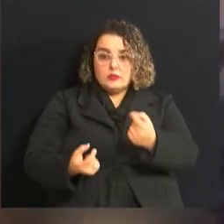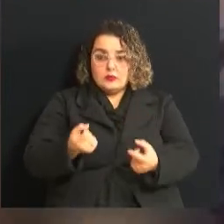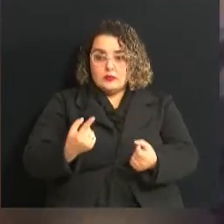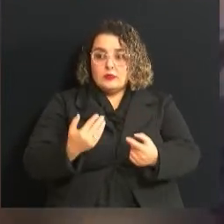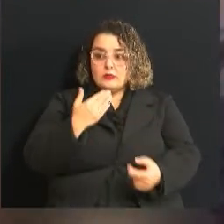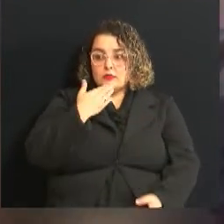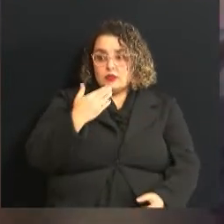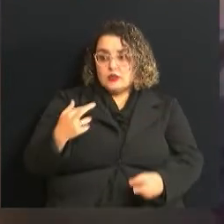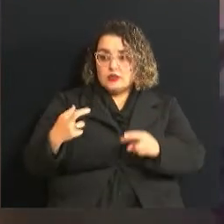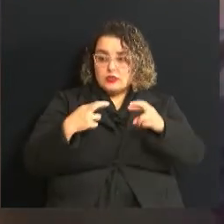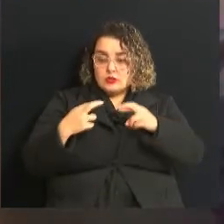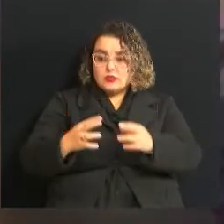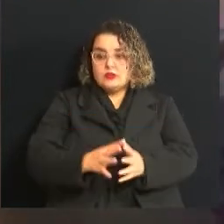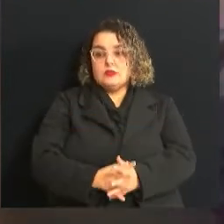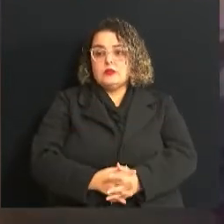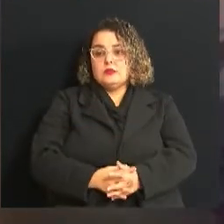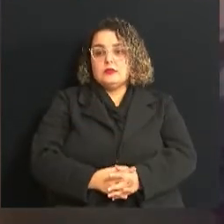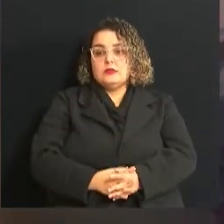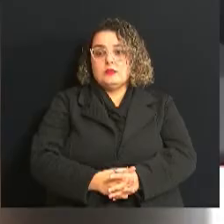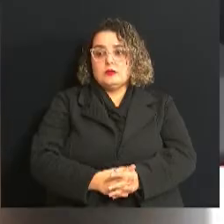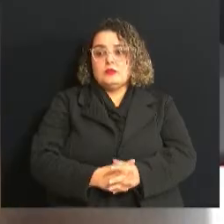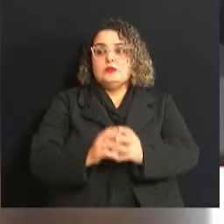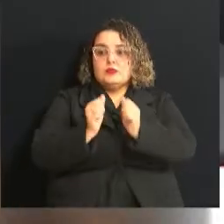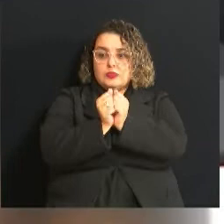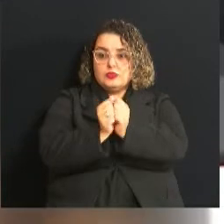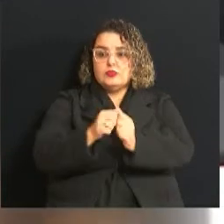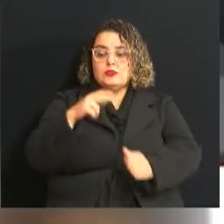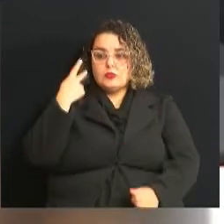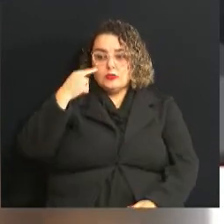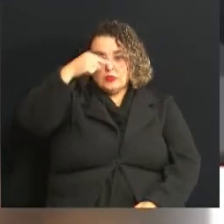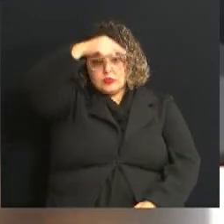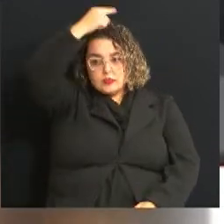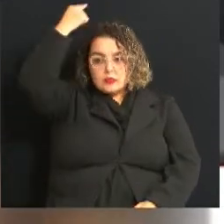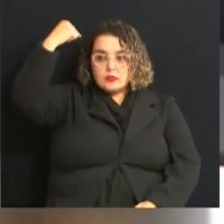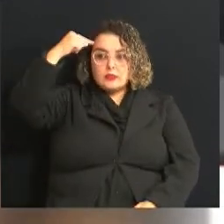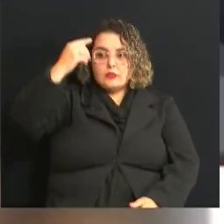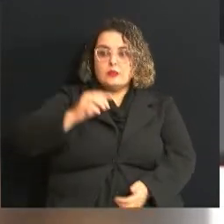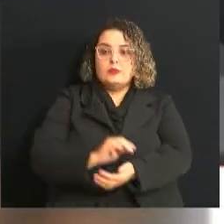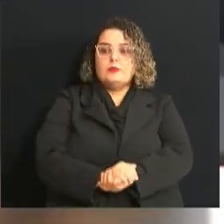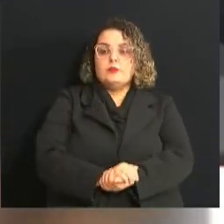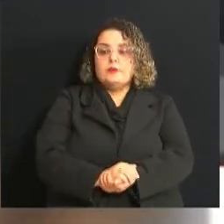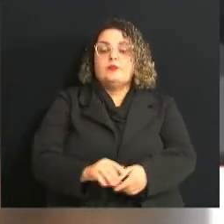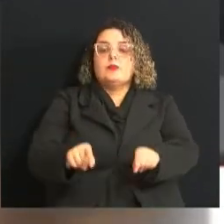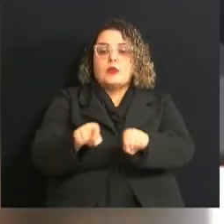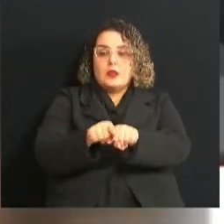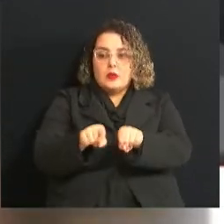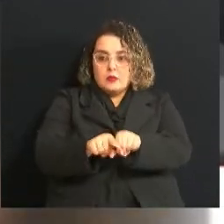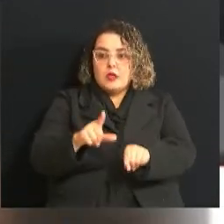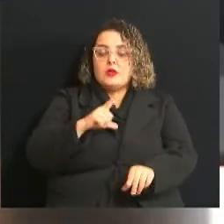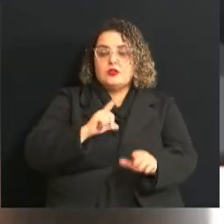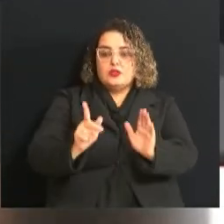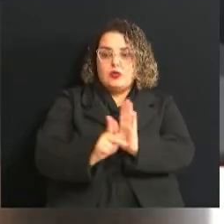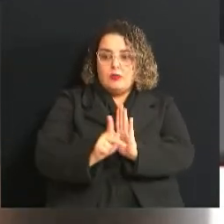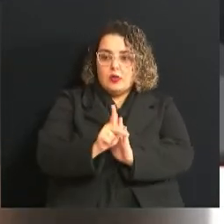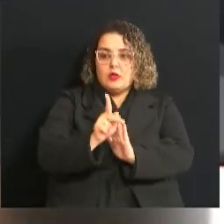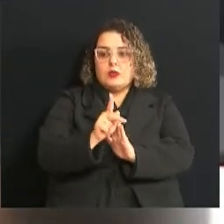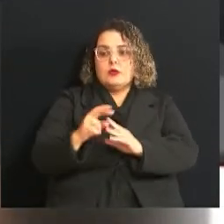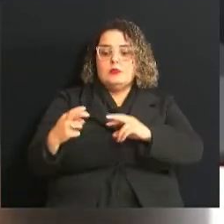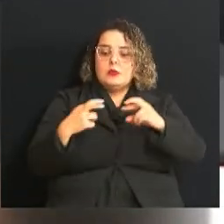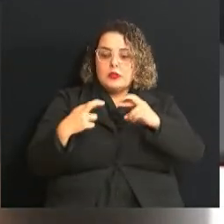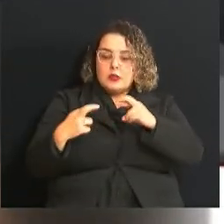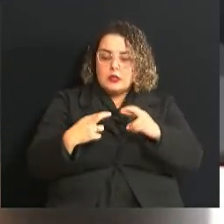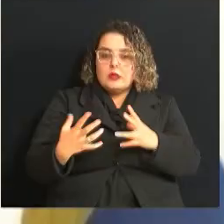de vistas. Acompanhou a reunião o vereador Paulo Gaspar, que também tinha projeto para ser analisado